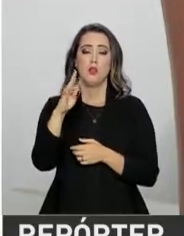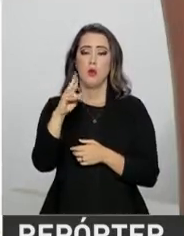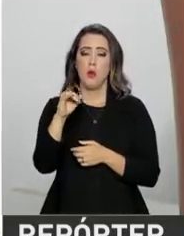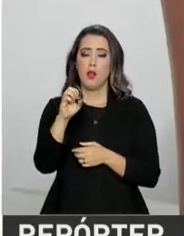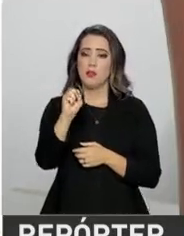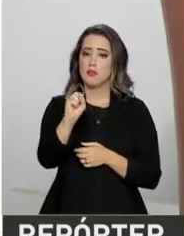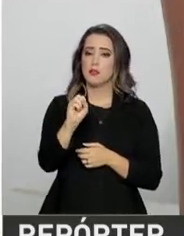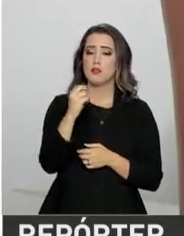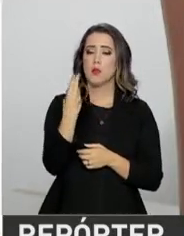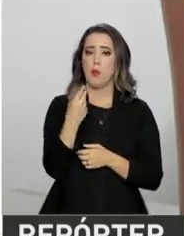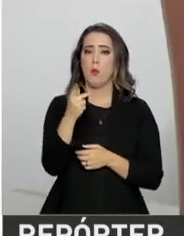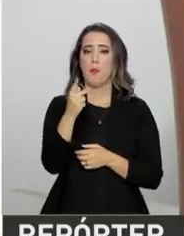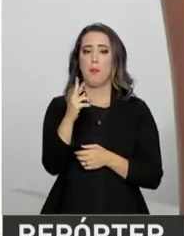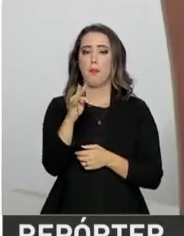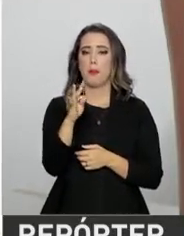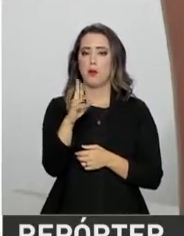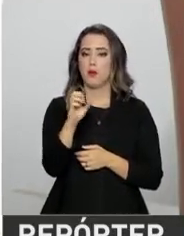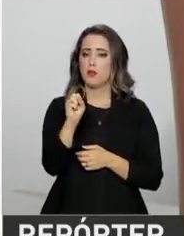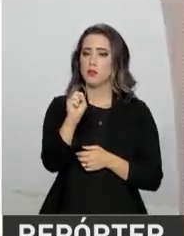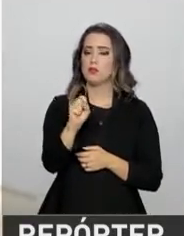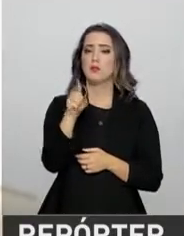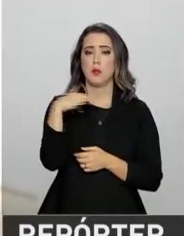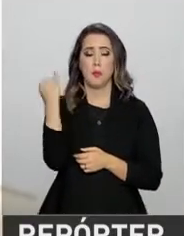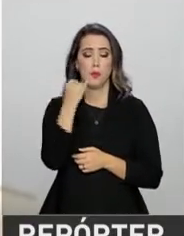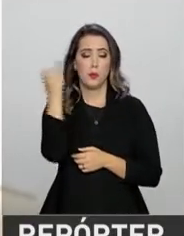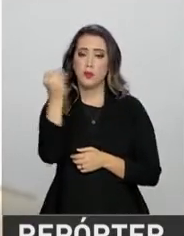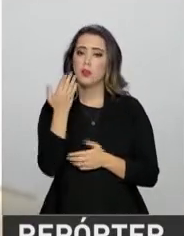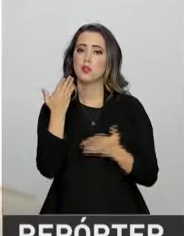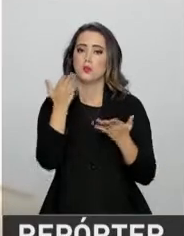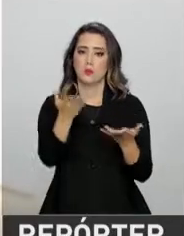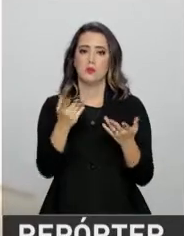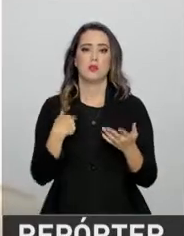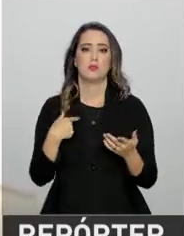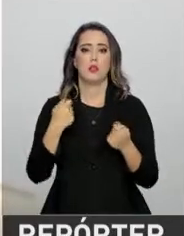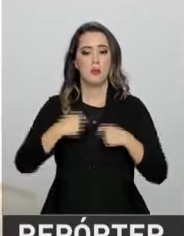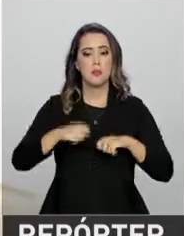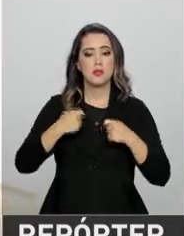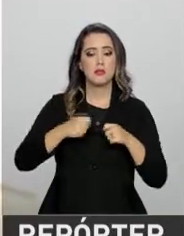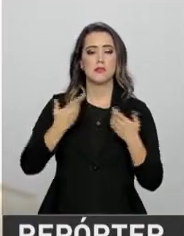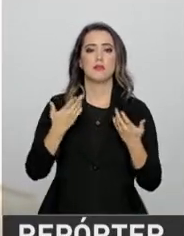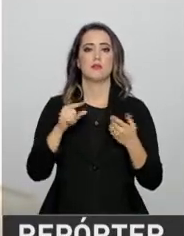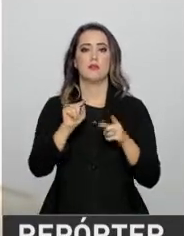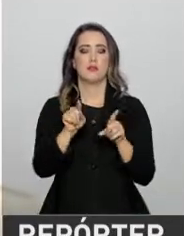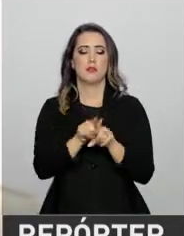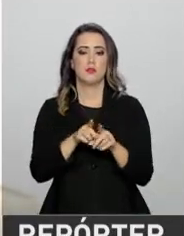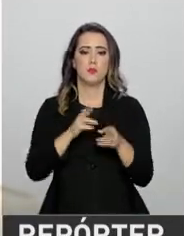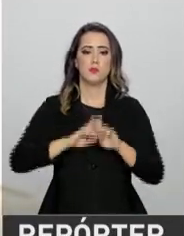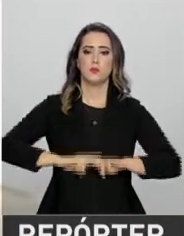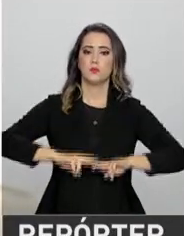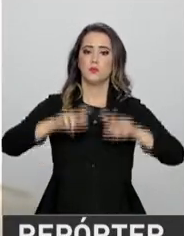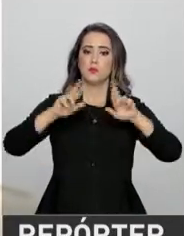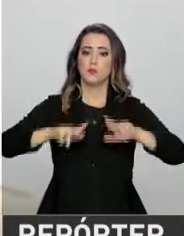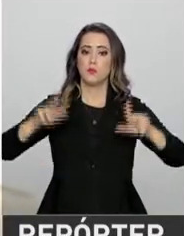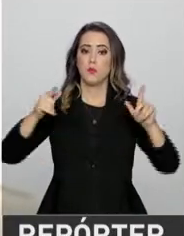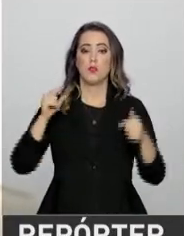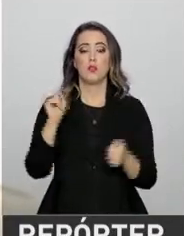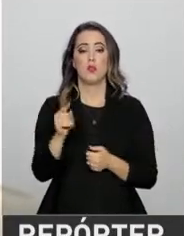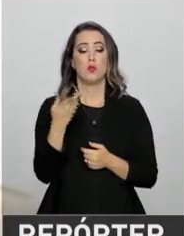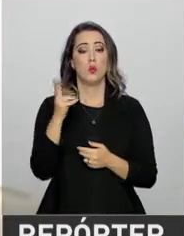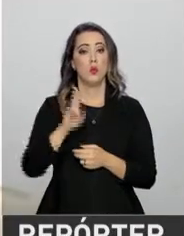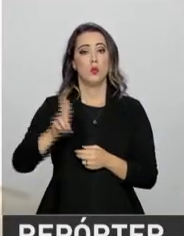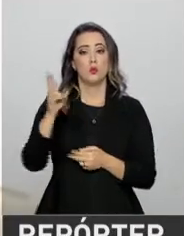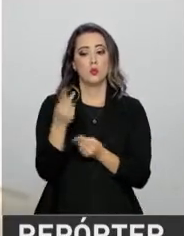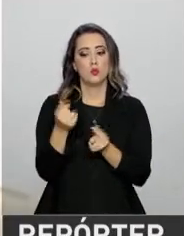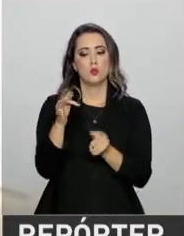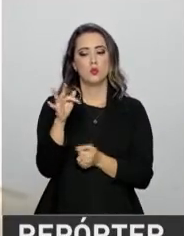que eu quero levar a seu conhecimento por totó estamos flexibilizando a aplicação dos